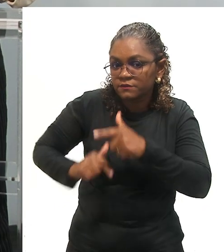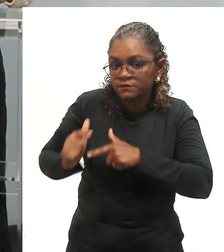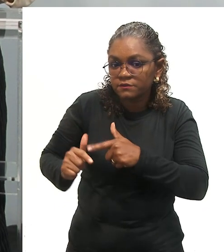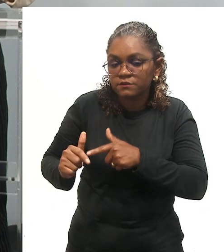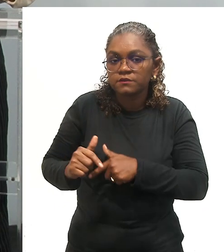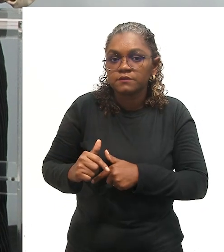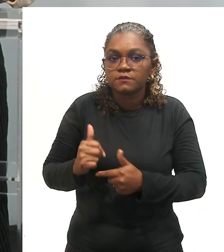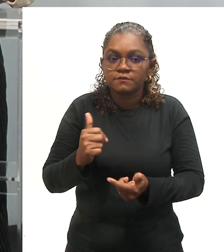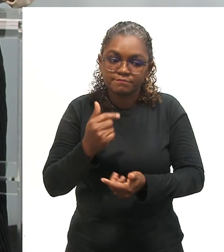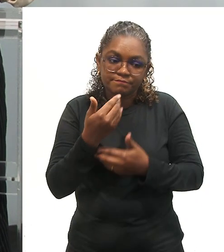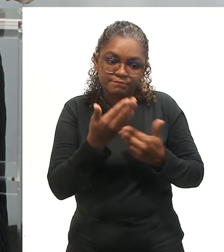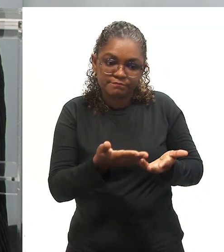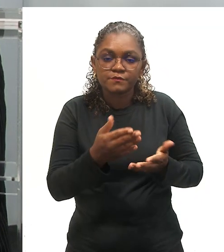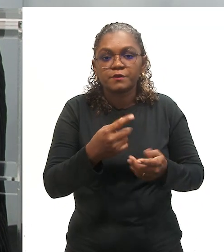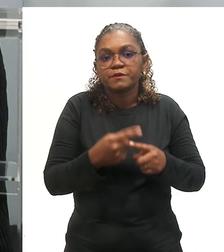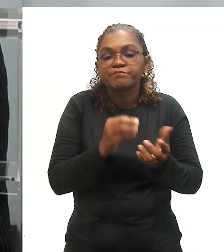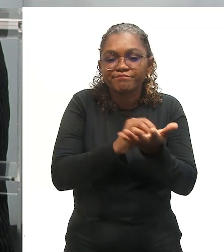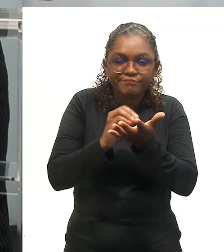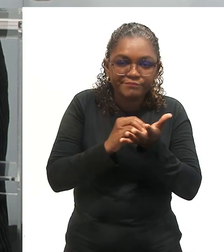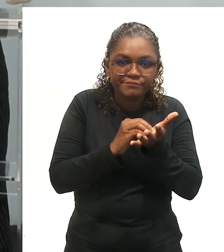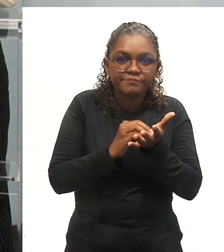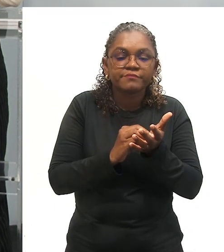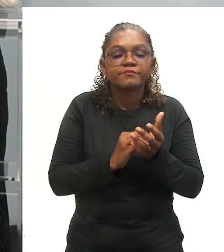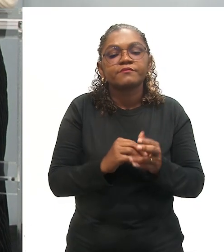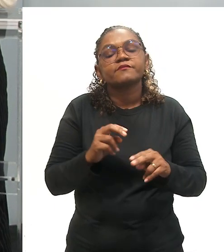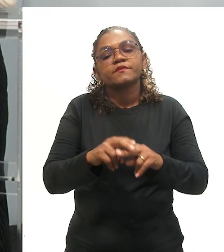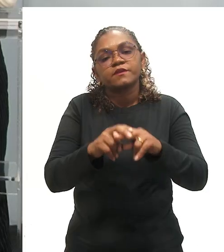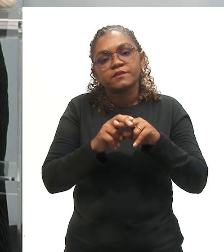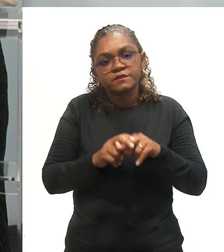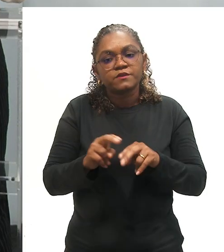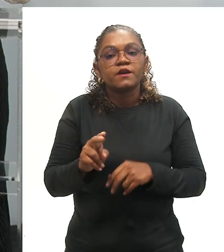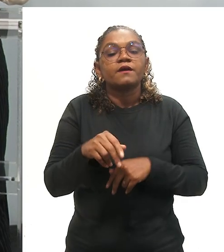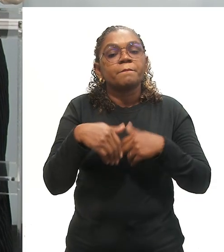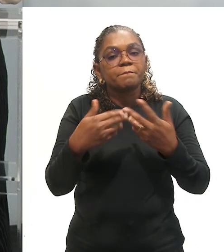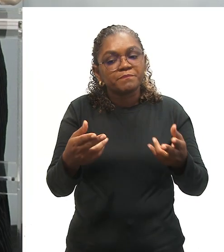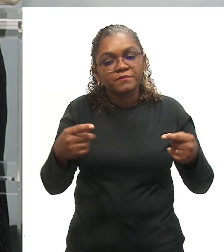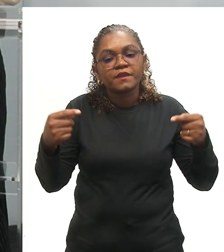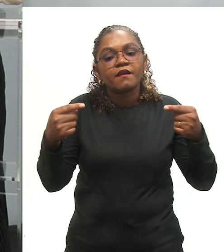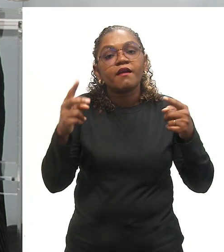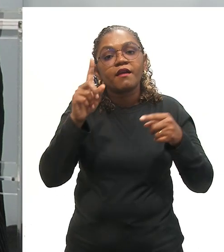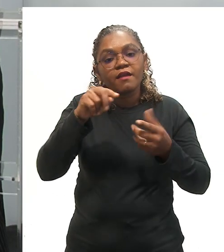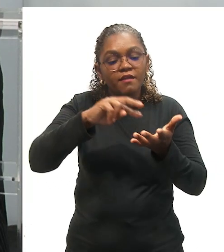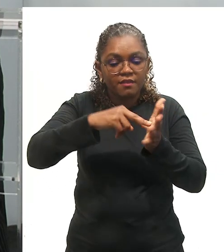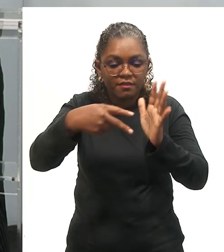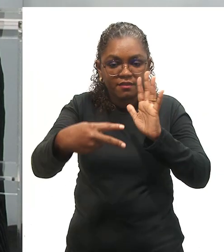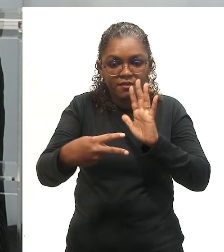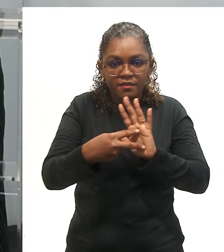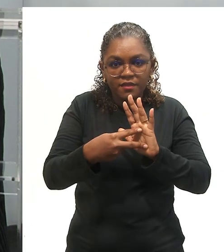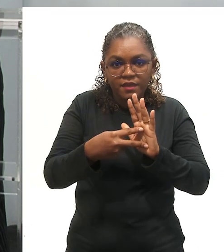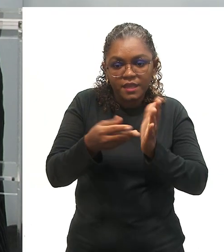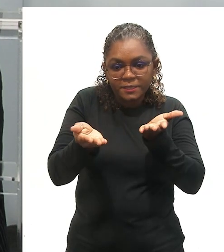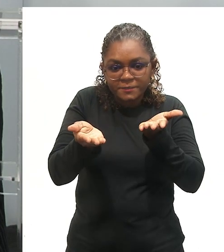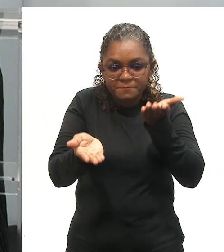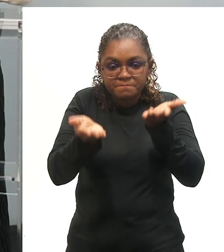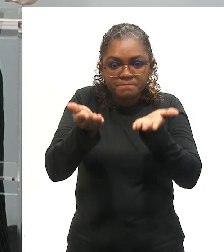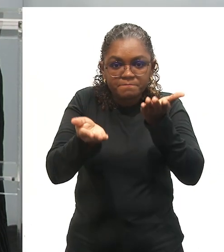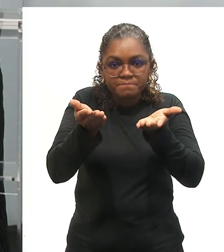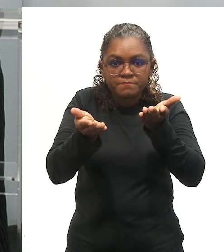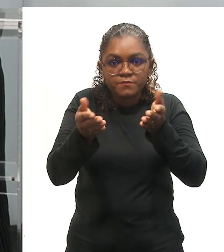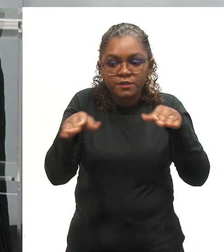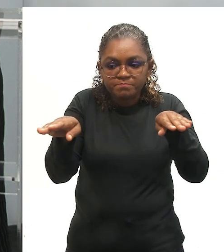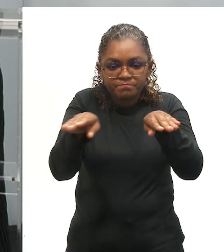recursos que são escassos. Assim se encontra a economia. A gente precisa encontrar um equilíbrio entre o que